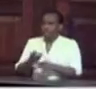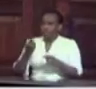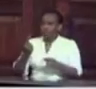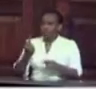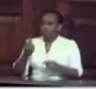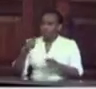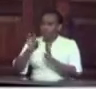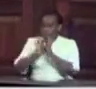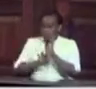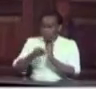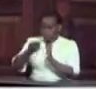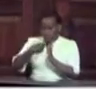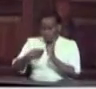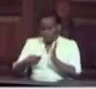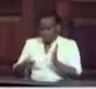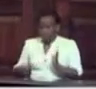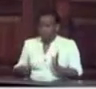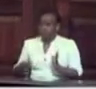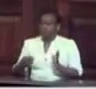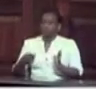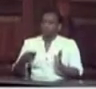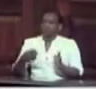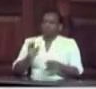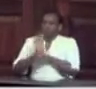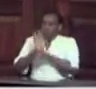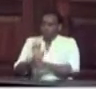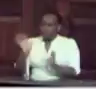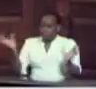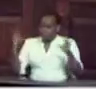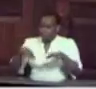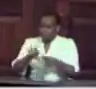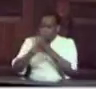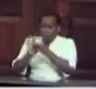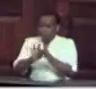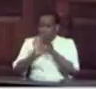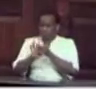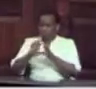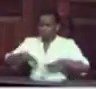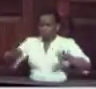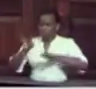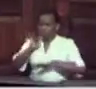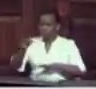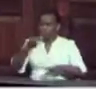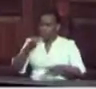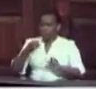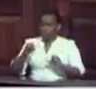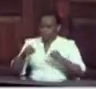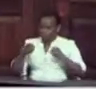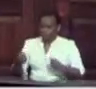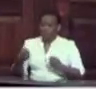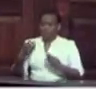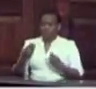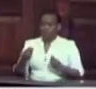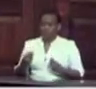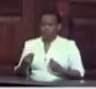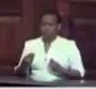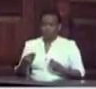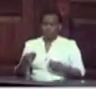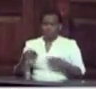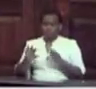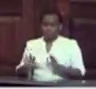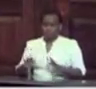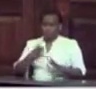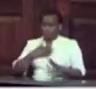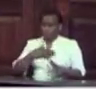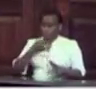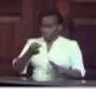que pudesse, enfim, promover a confluência das diferentes posições. Houve um esforço muito grande nesse sentido. Entretanto, no meu